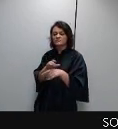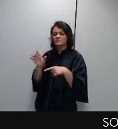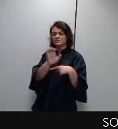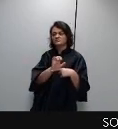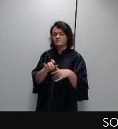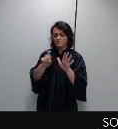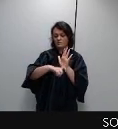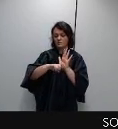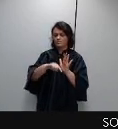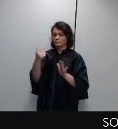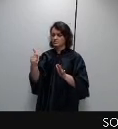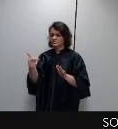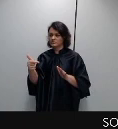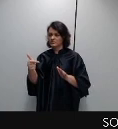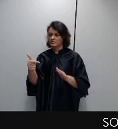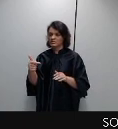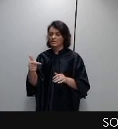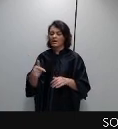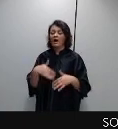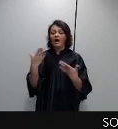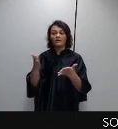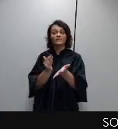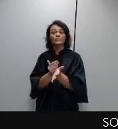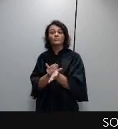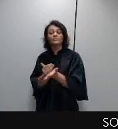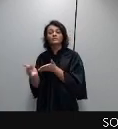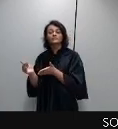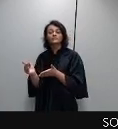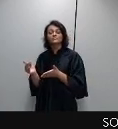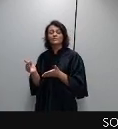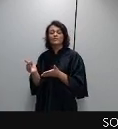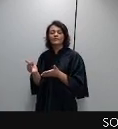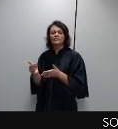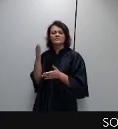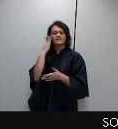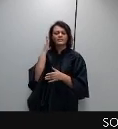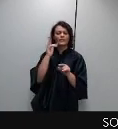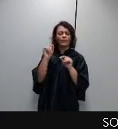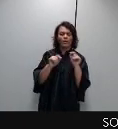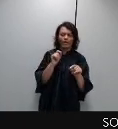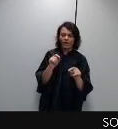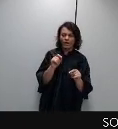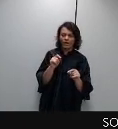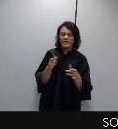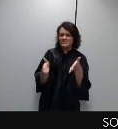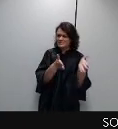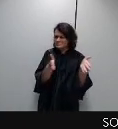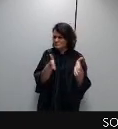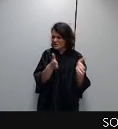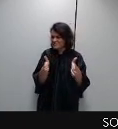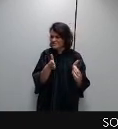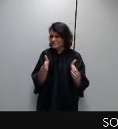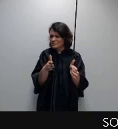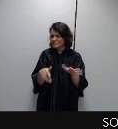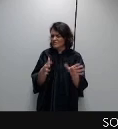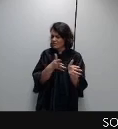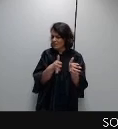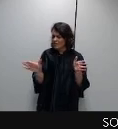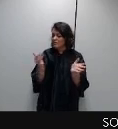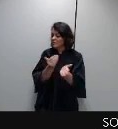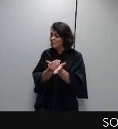E aí surgiu a questão de se saber se os próximos com canais e já se haviam iniciado